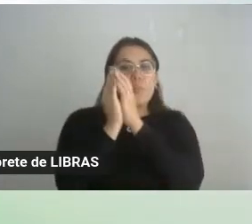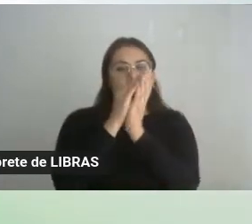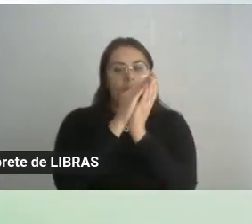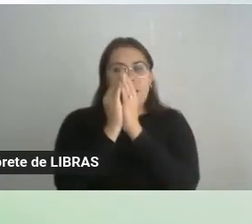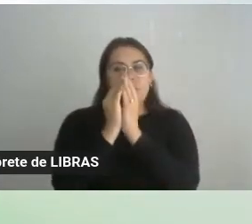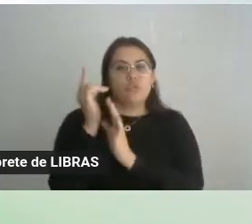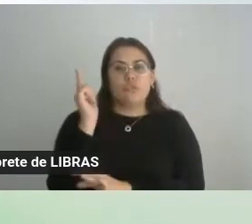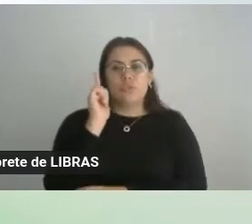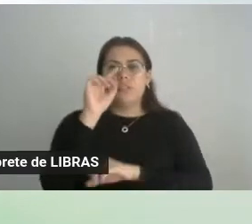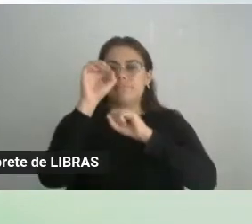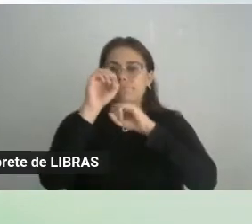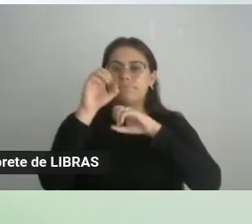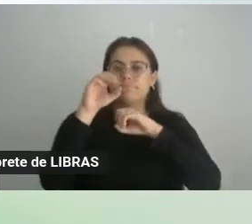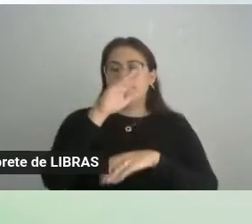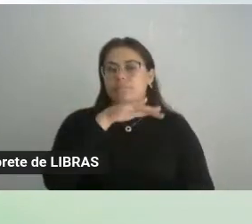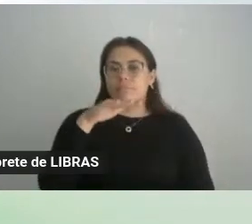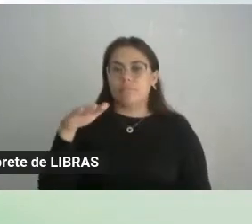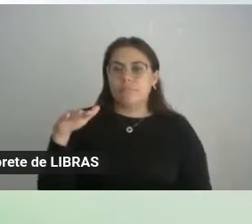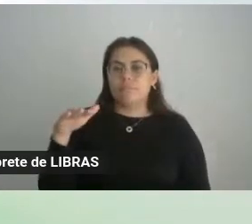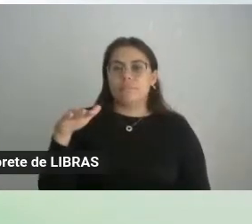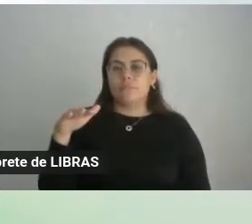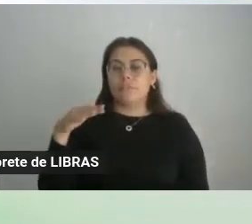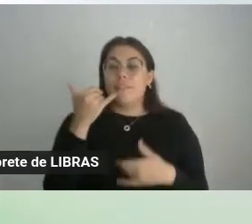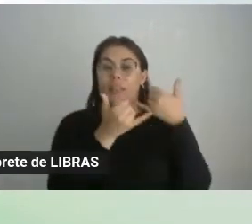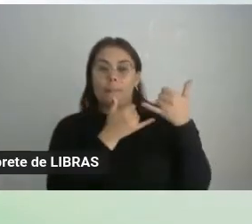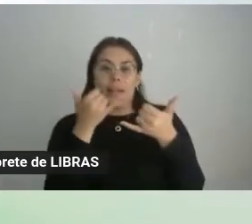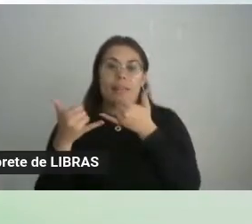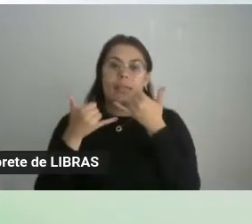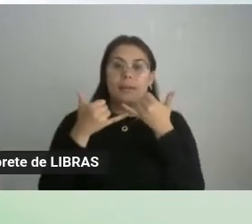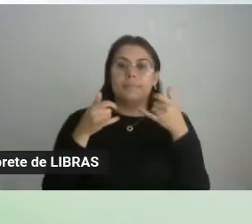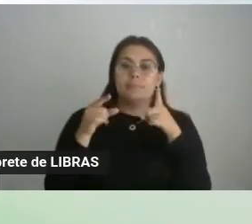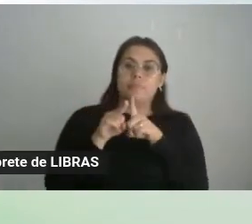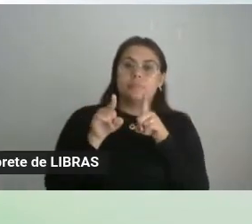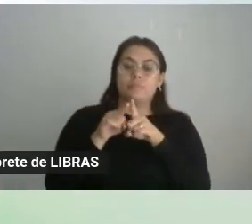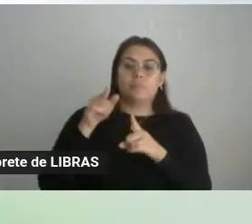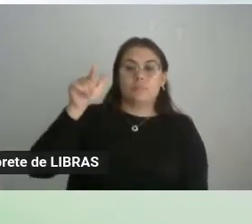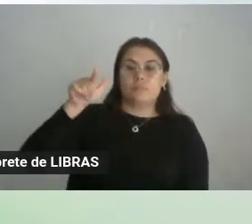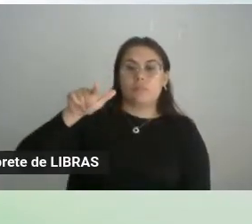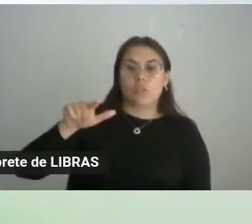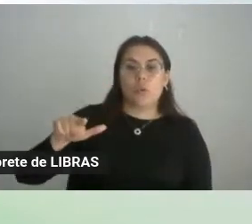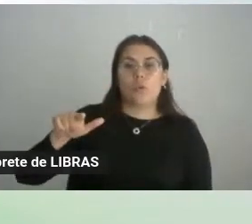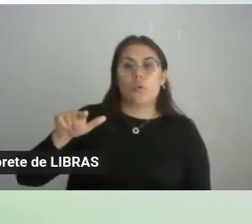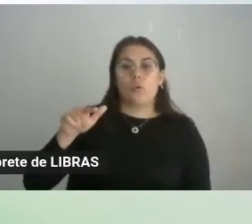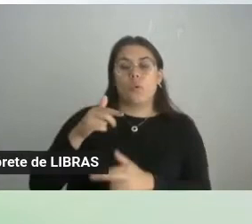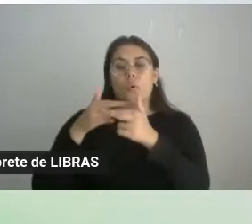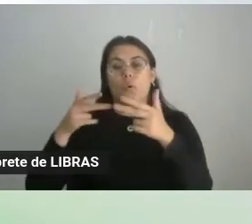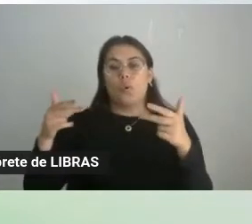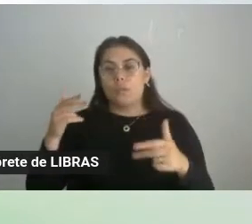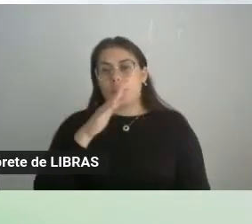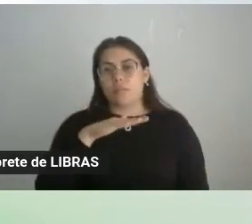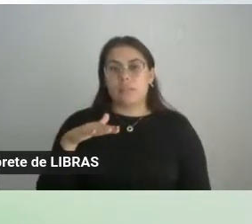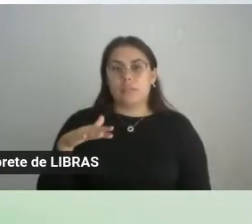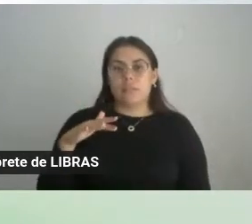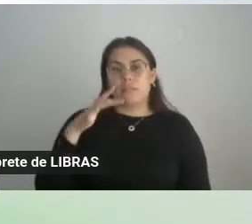falar, né, através do lúdico, mas existem também as outras crianças que já não estão mais no lúdico, que não querem mais saber do